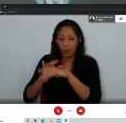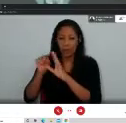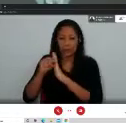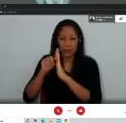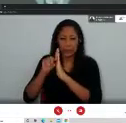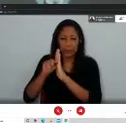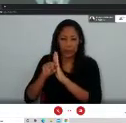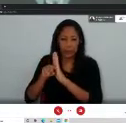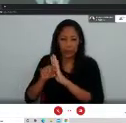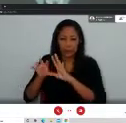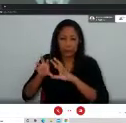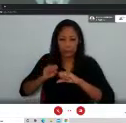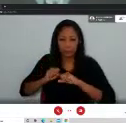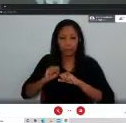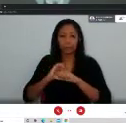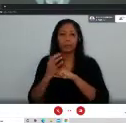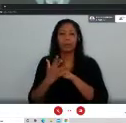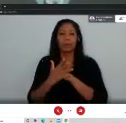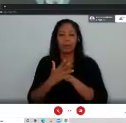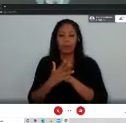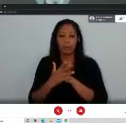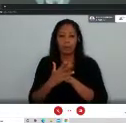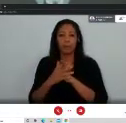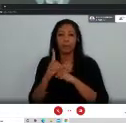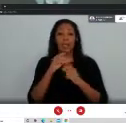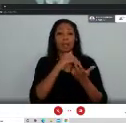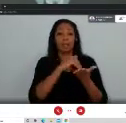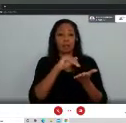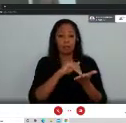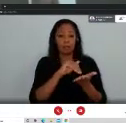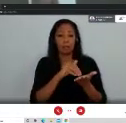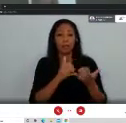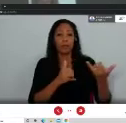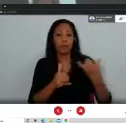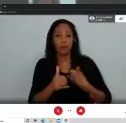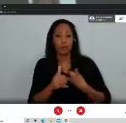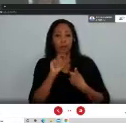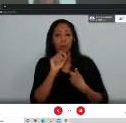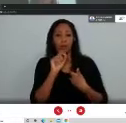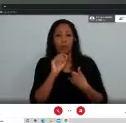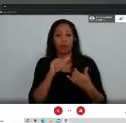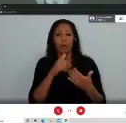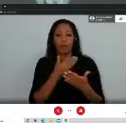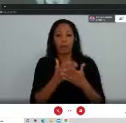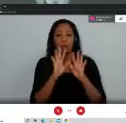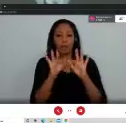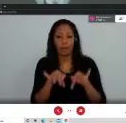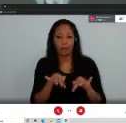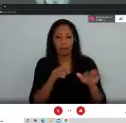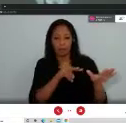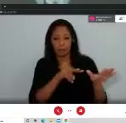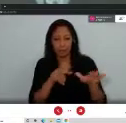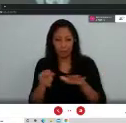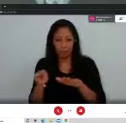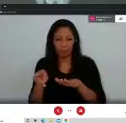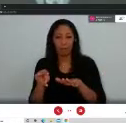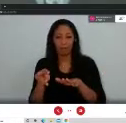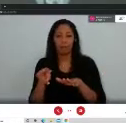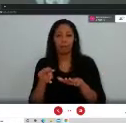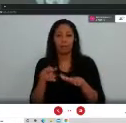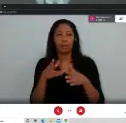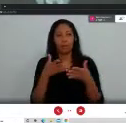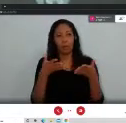E a Secretaria de Saúde nos informou que até o final desta semana, hoje só